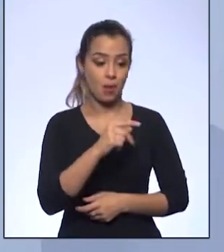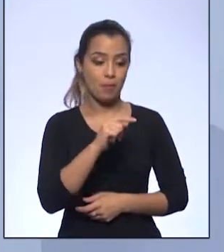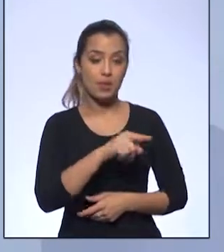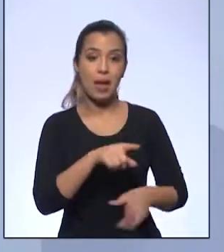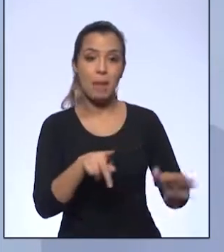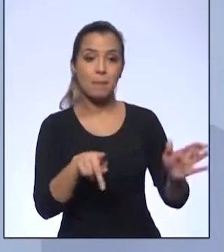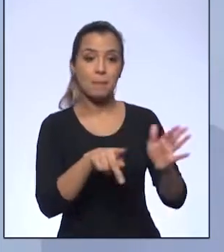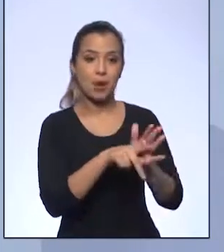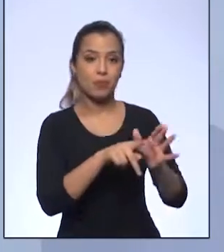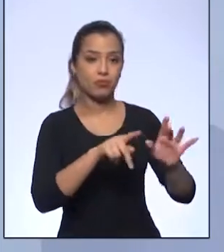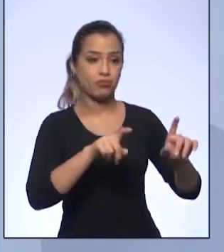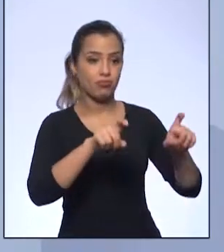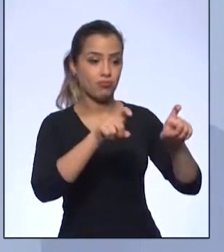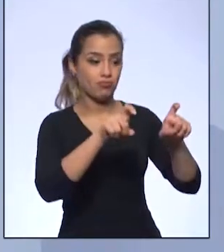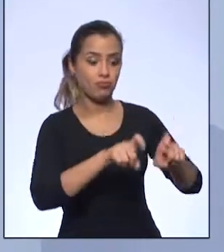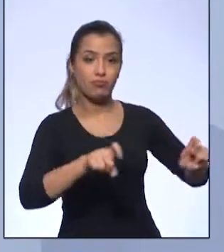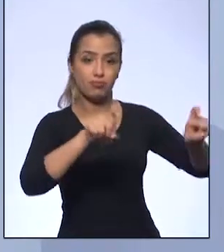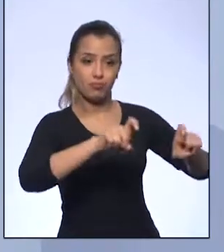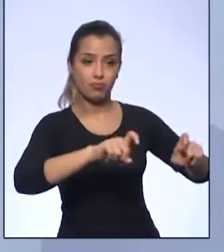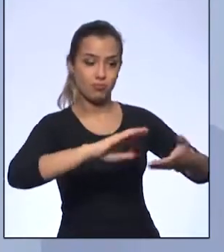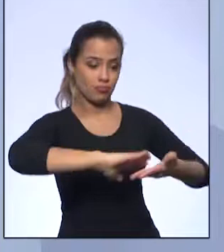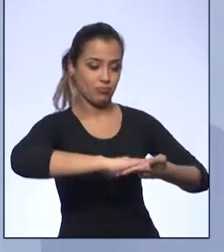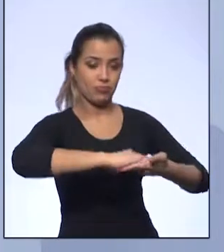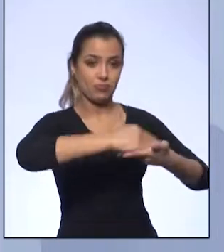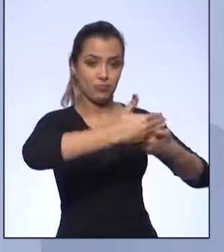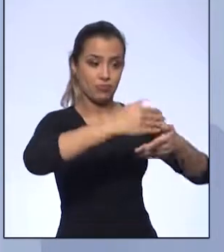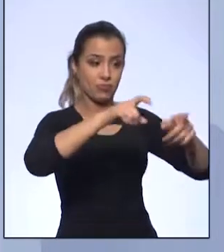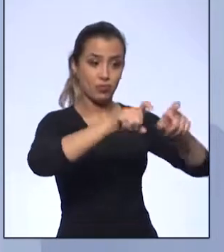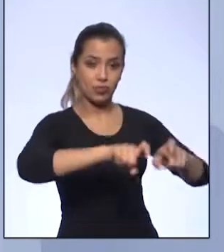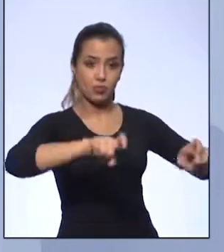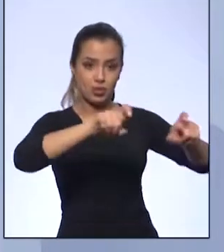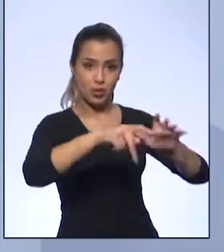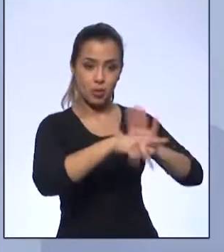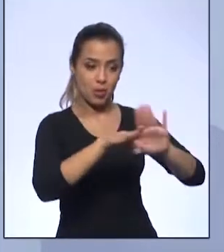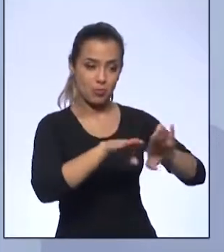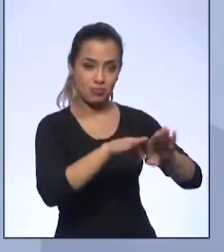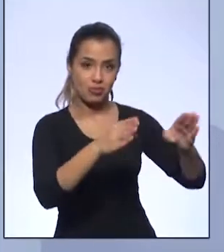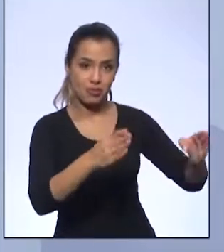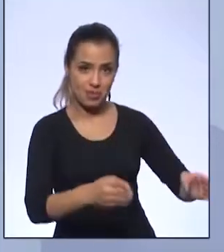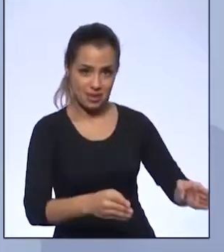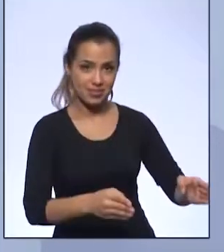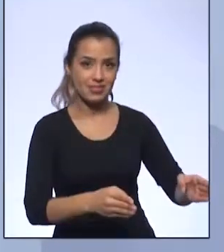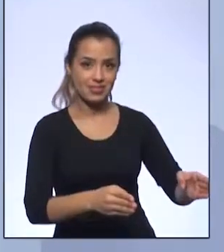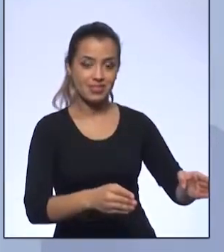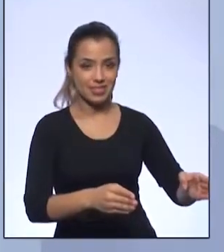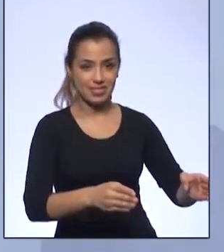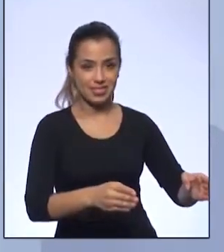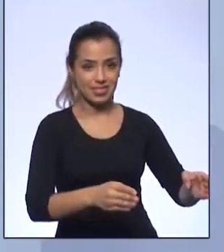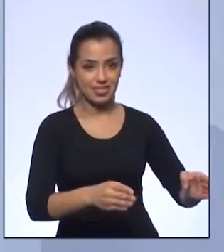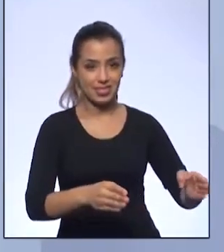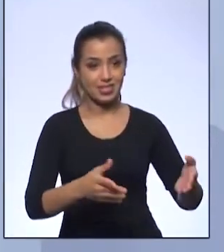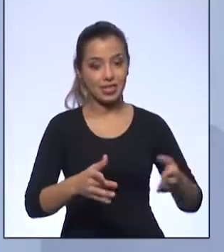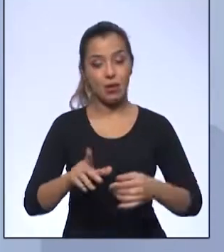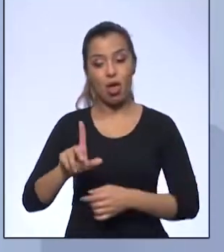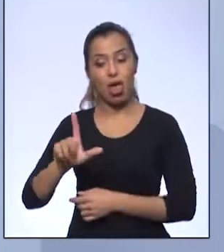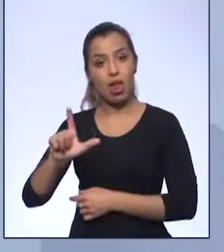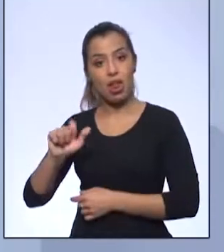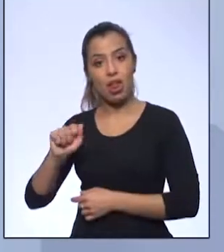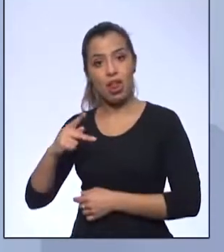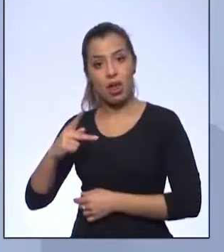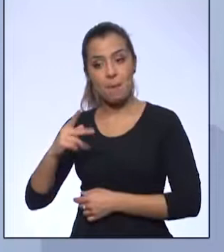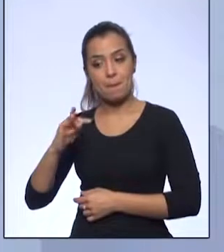poderoso, porque você põe na mesa ou na carteira desk. Então, desktop,